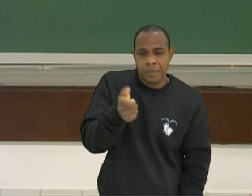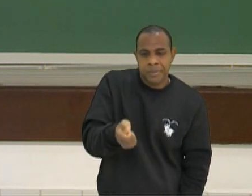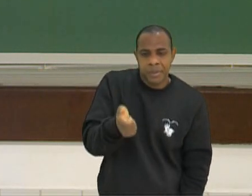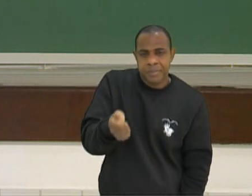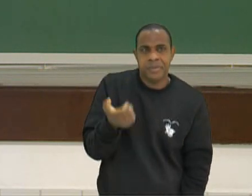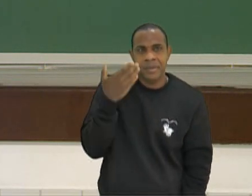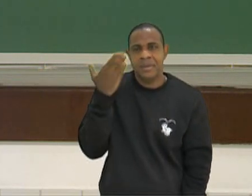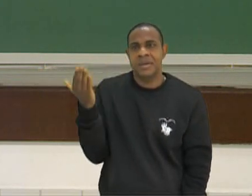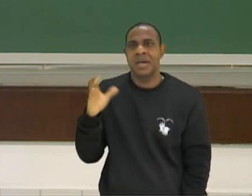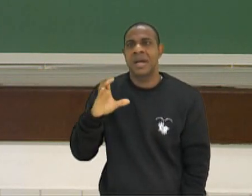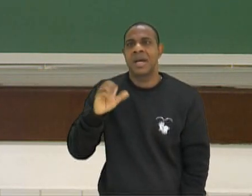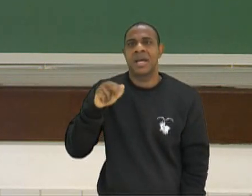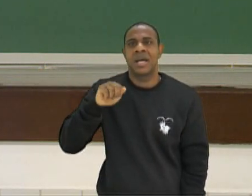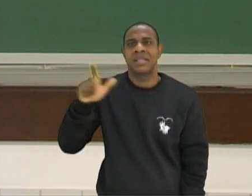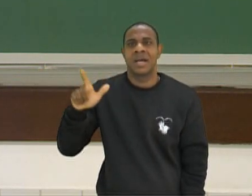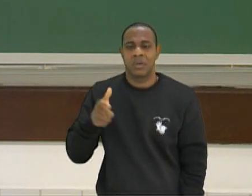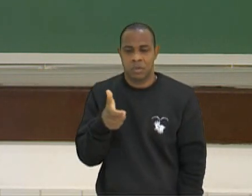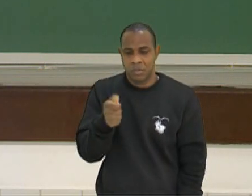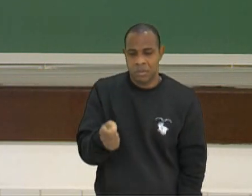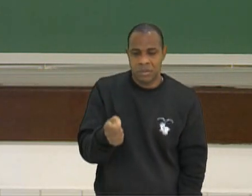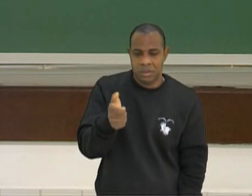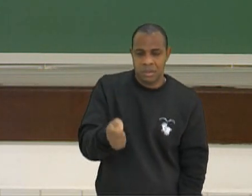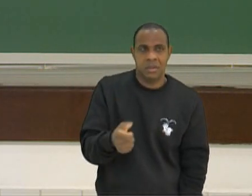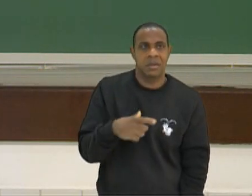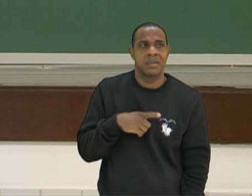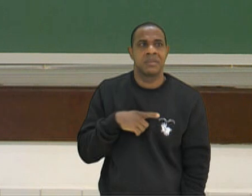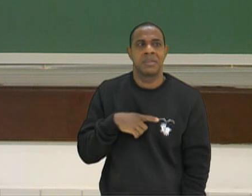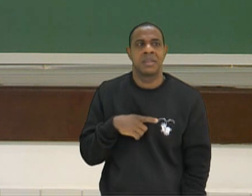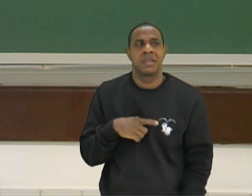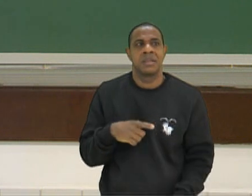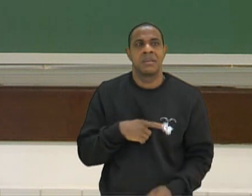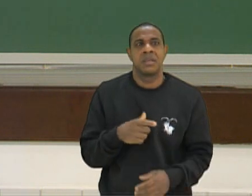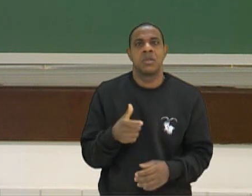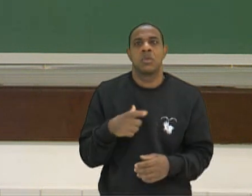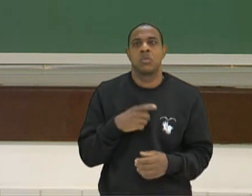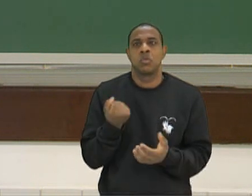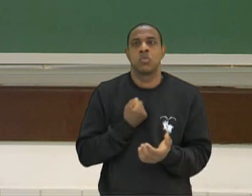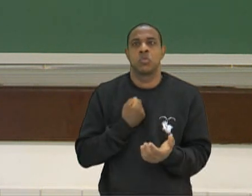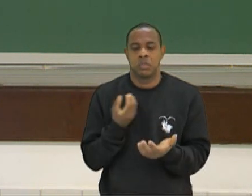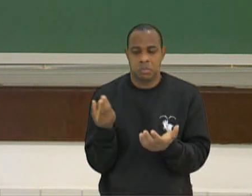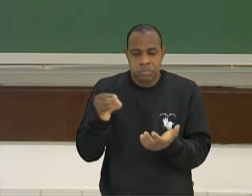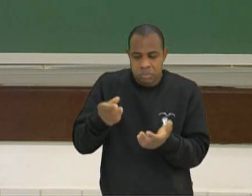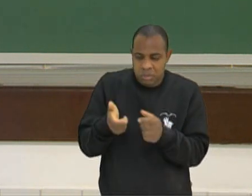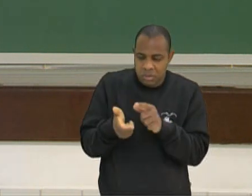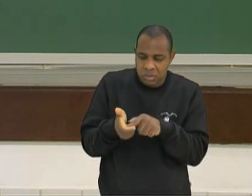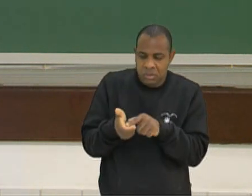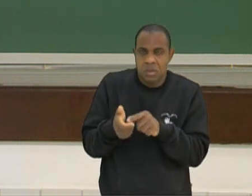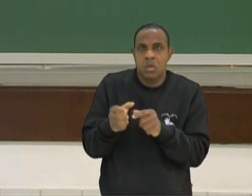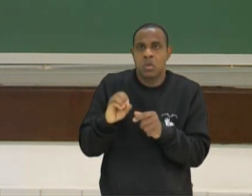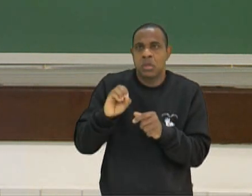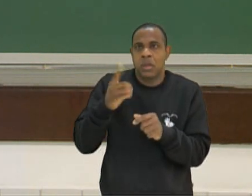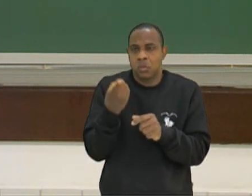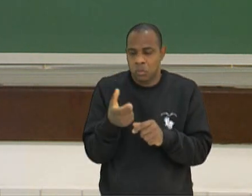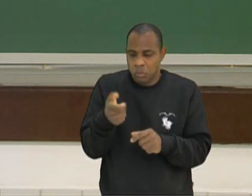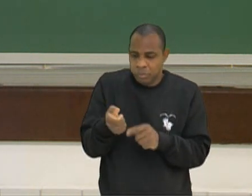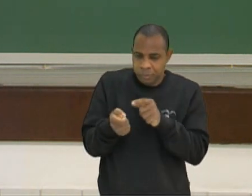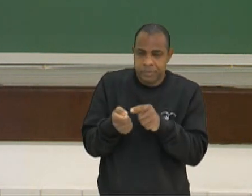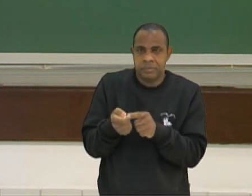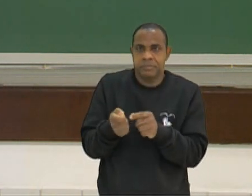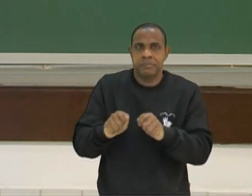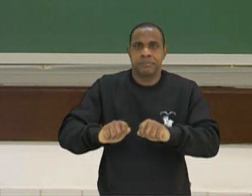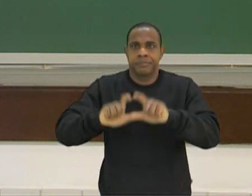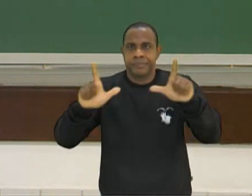um determinado canal, você vai ter que colocar aquele número correspondente do canal. Isso é a banda de frequência que você tem ali. Vamos avançar aqui,